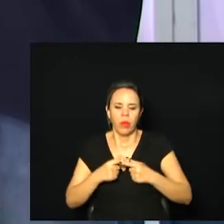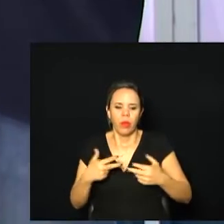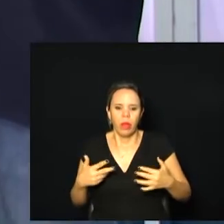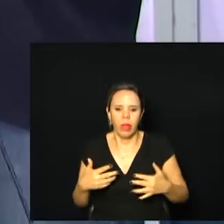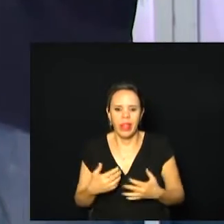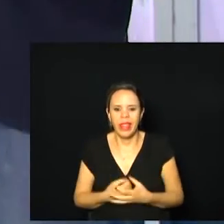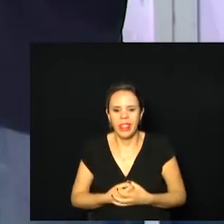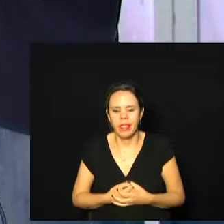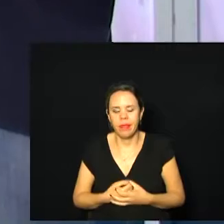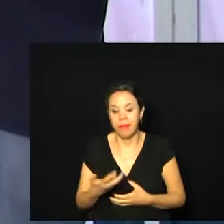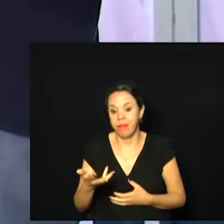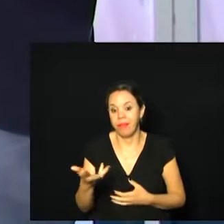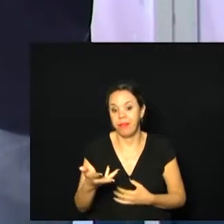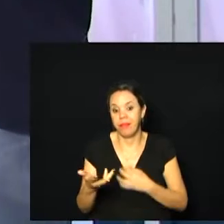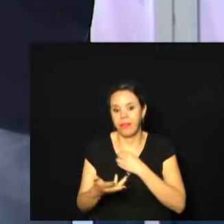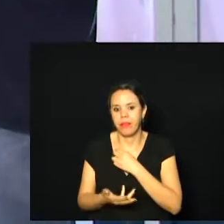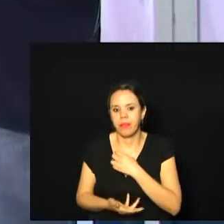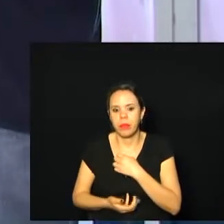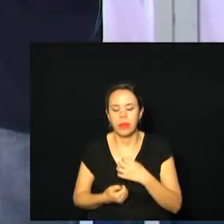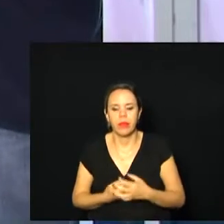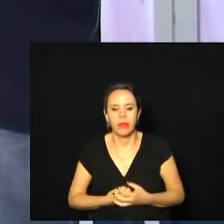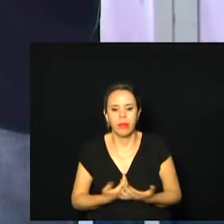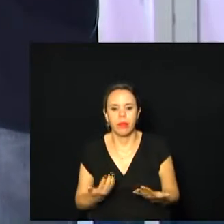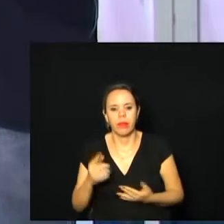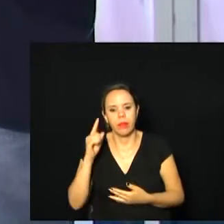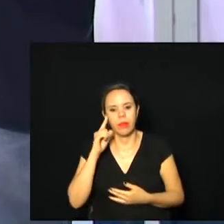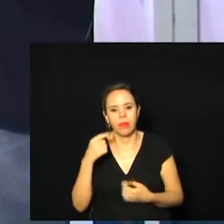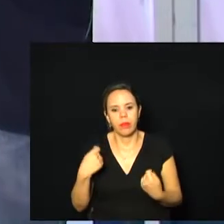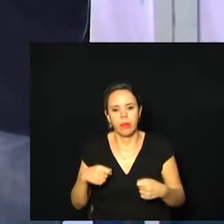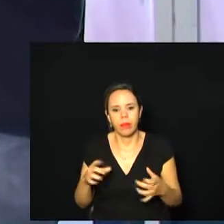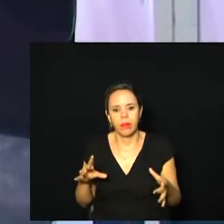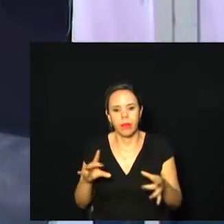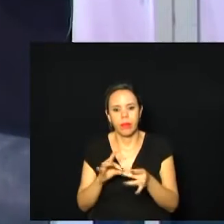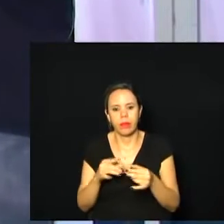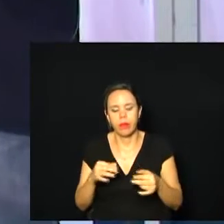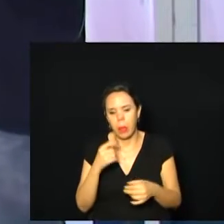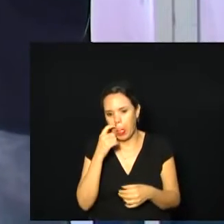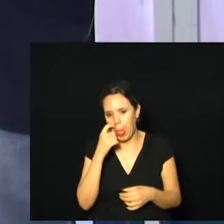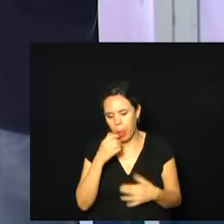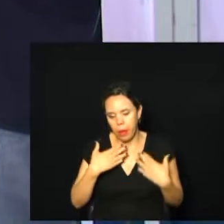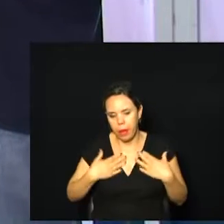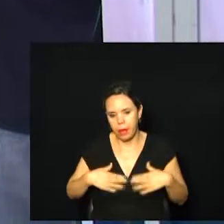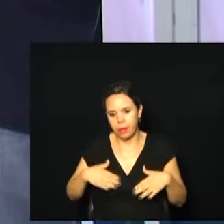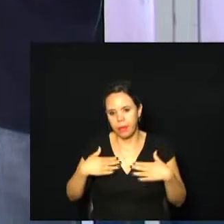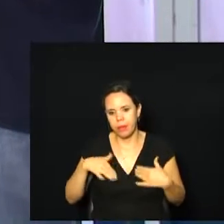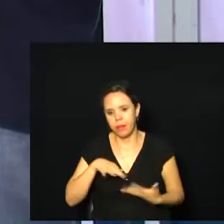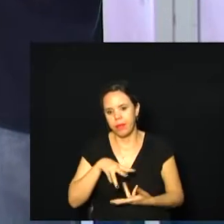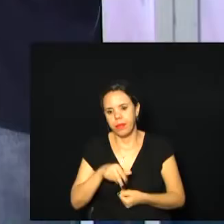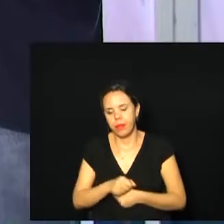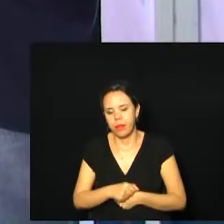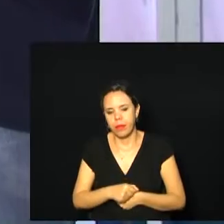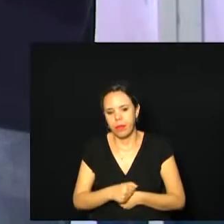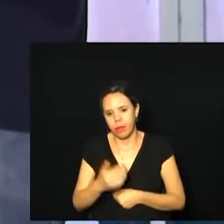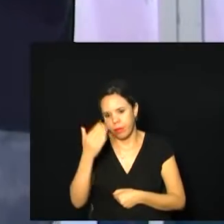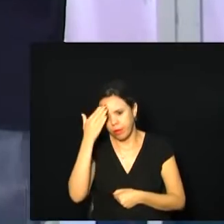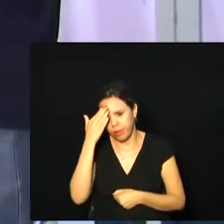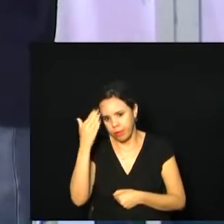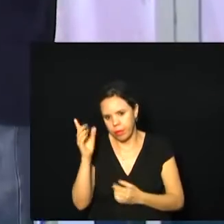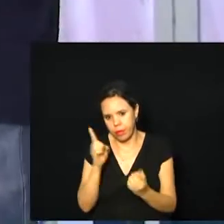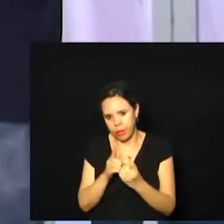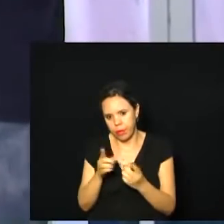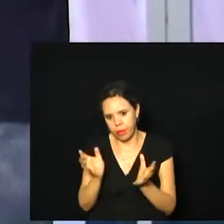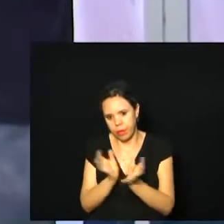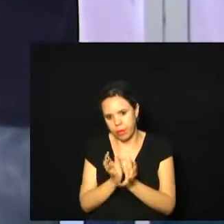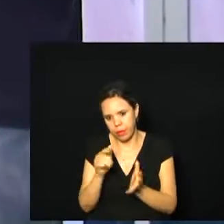são muito velozes, né? E hoje em dia a gente precisa de um pouco mais de calma nesse mundo, né? João, muito obrigado por atender a